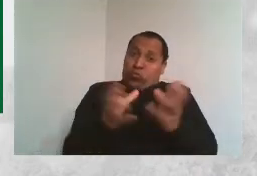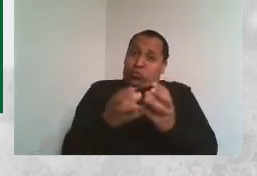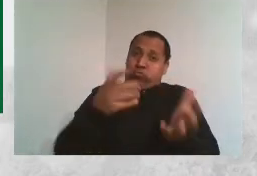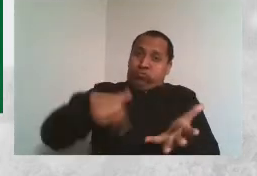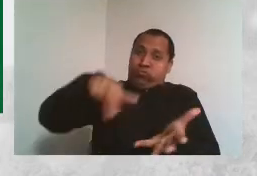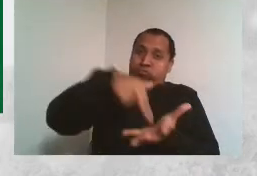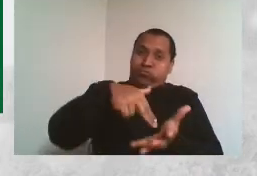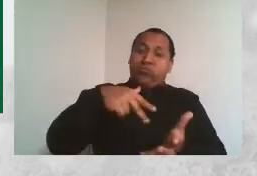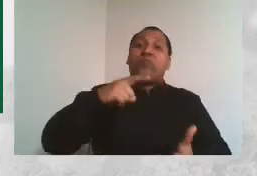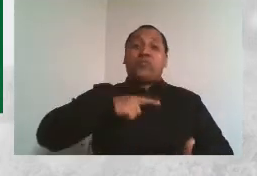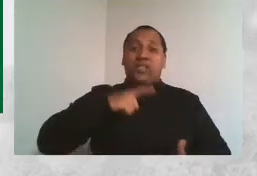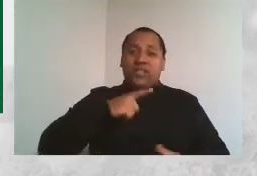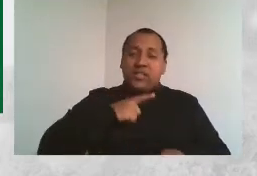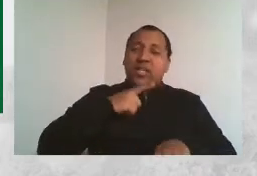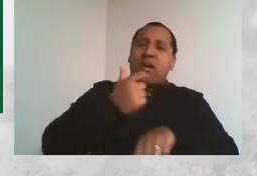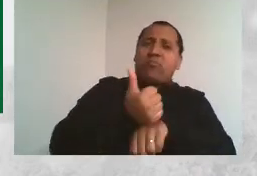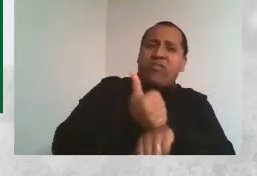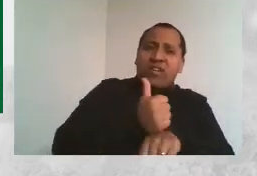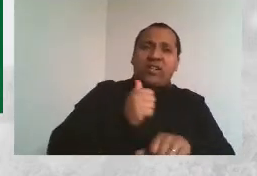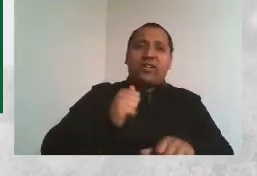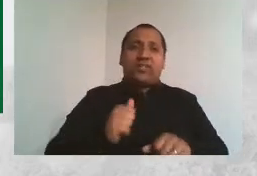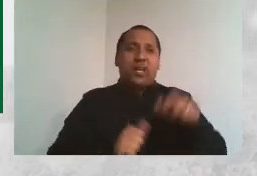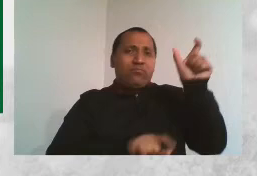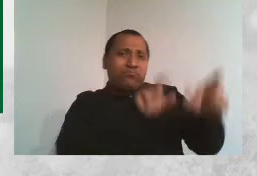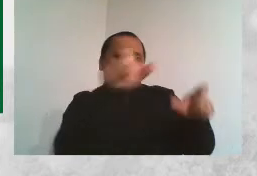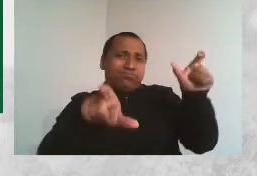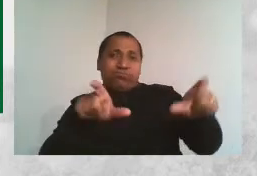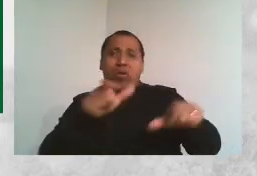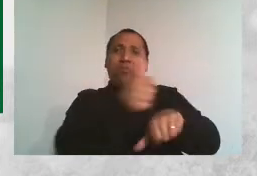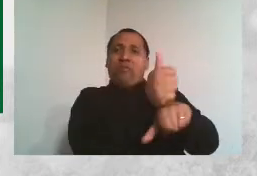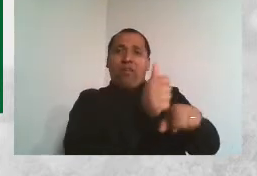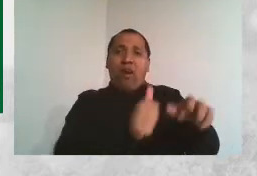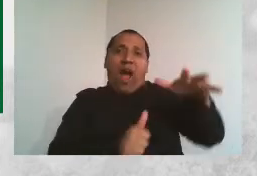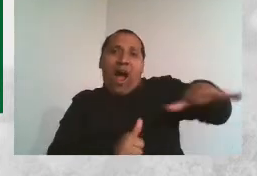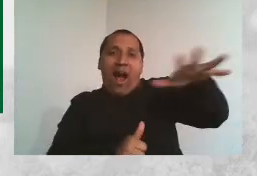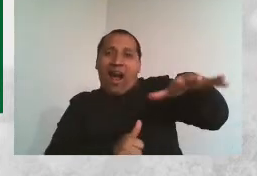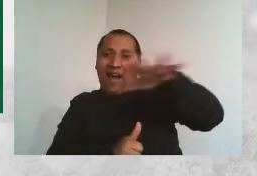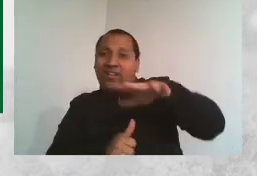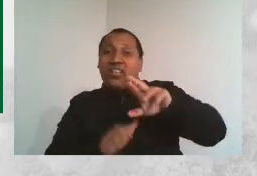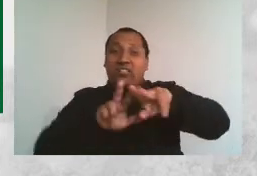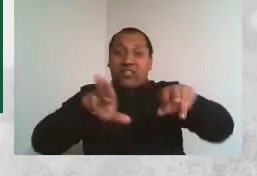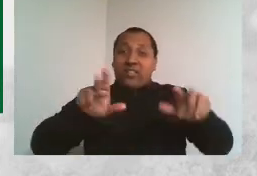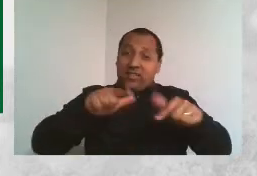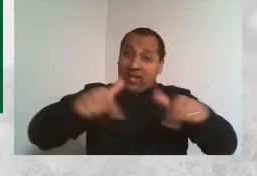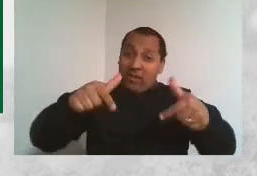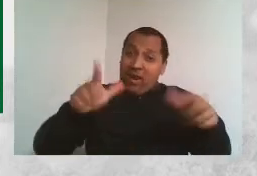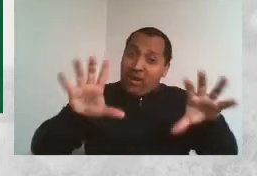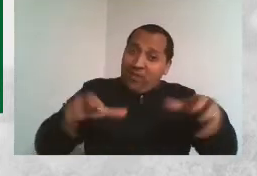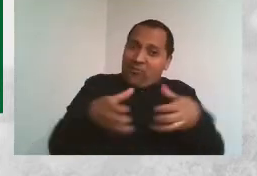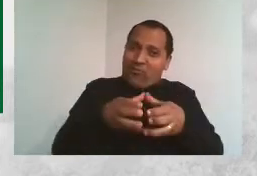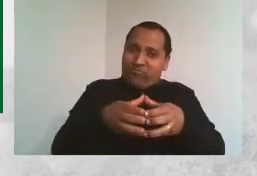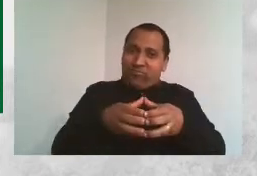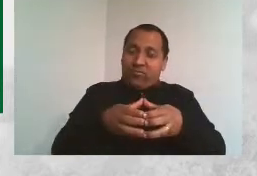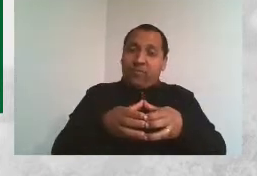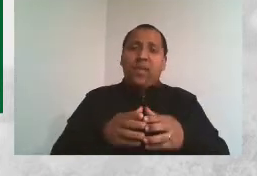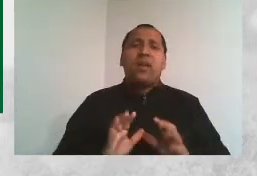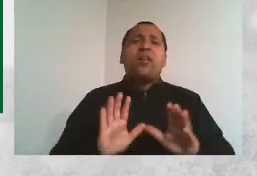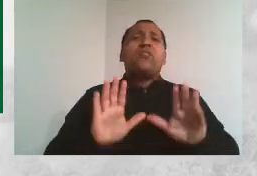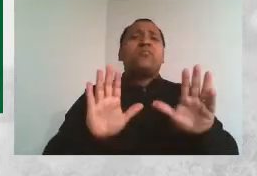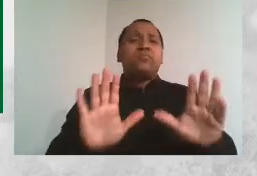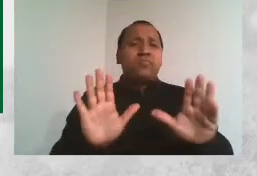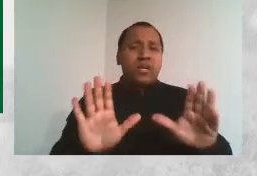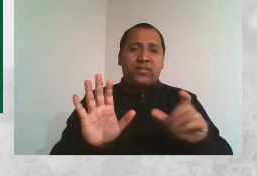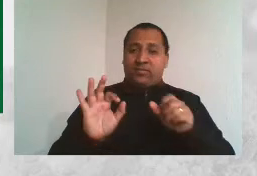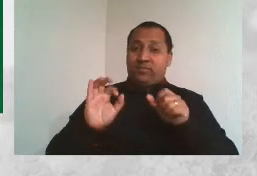diferentes profissionais e formações fazendo parte desse núcleo para a gente idealizar esse projeto. Para que esse